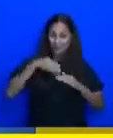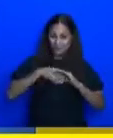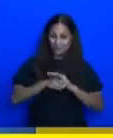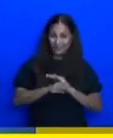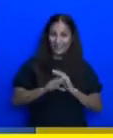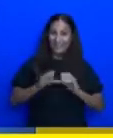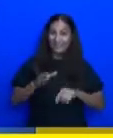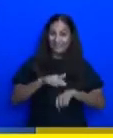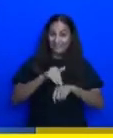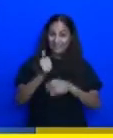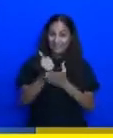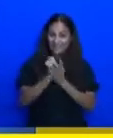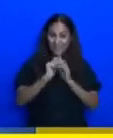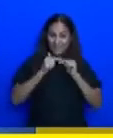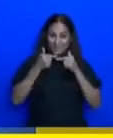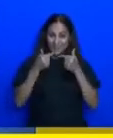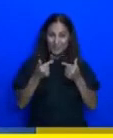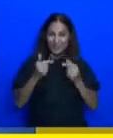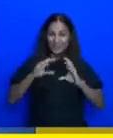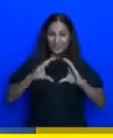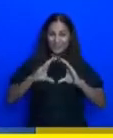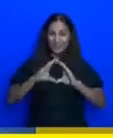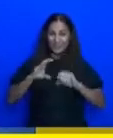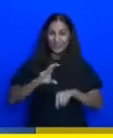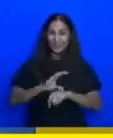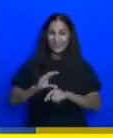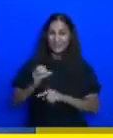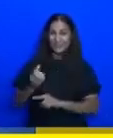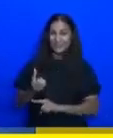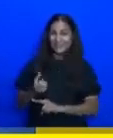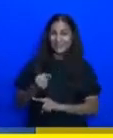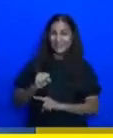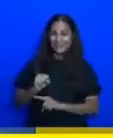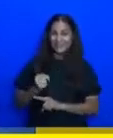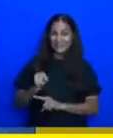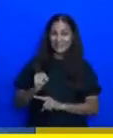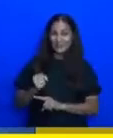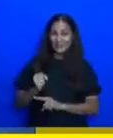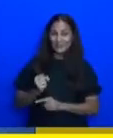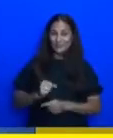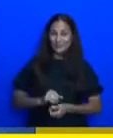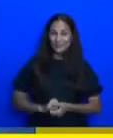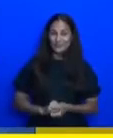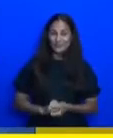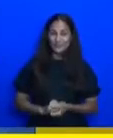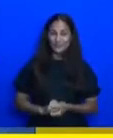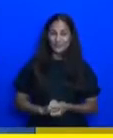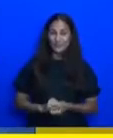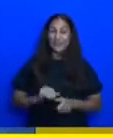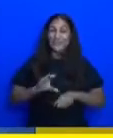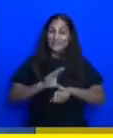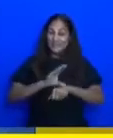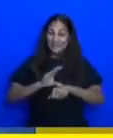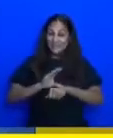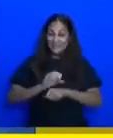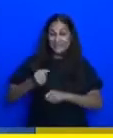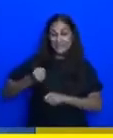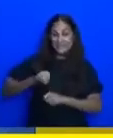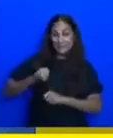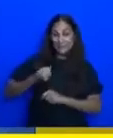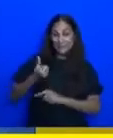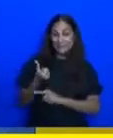Time Mania. Vem sorte, bola cinza 68, cinza